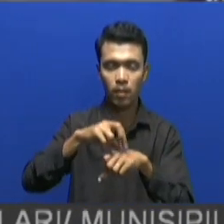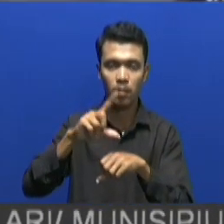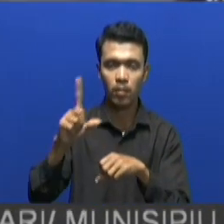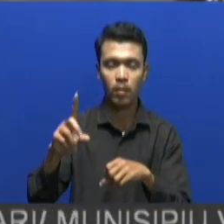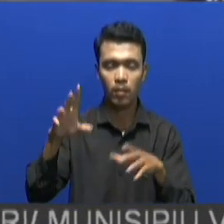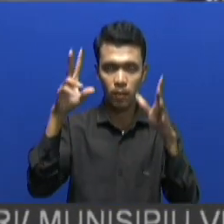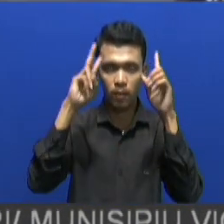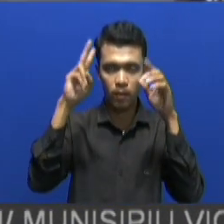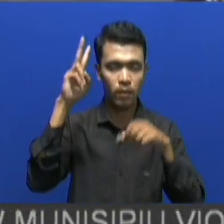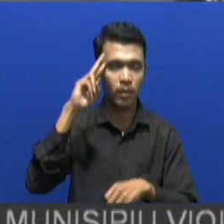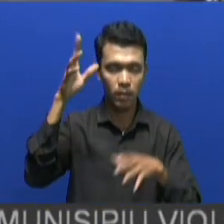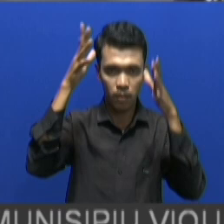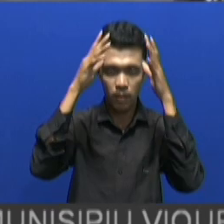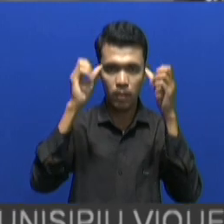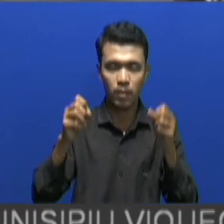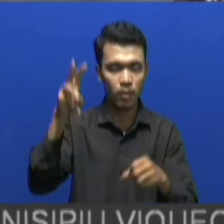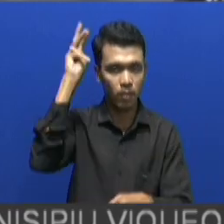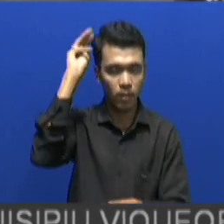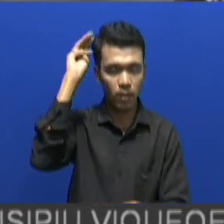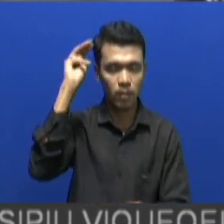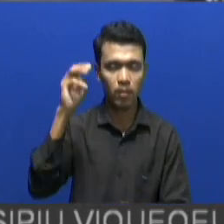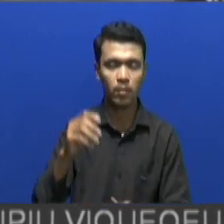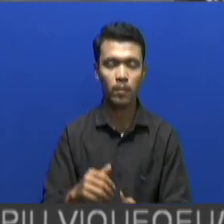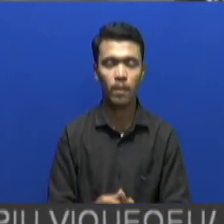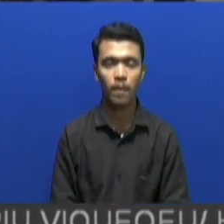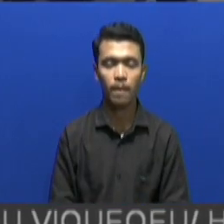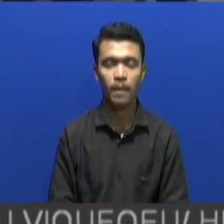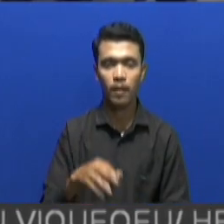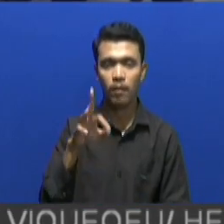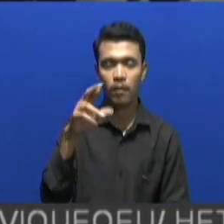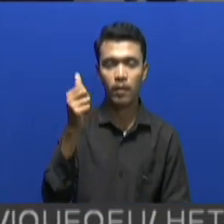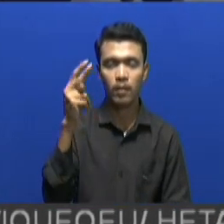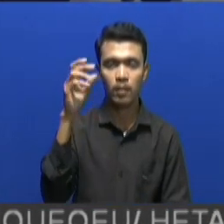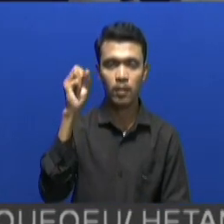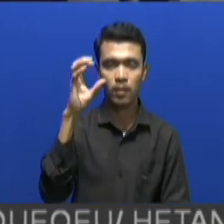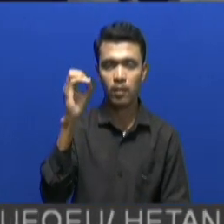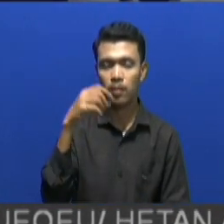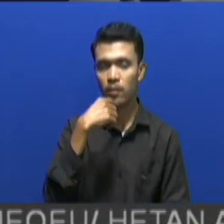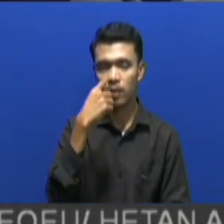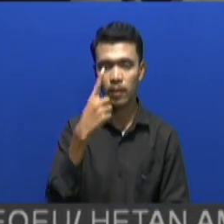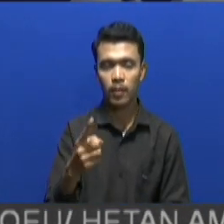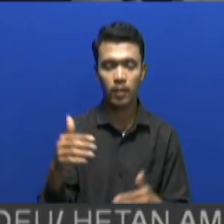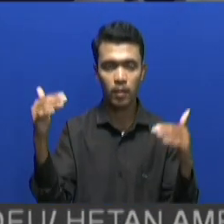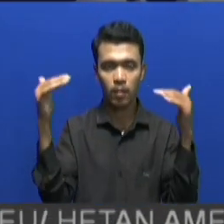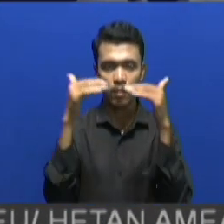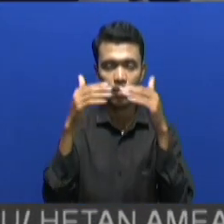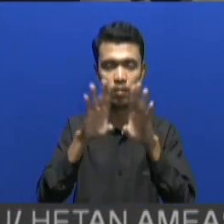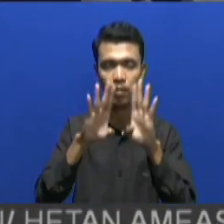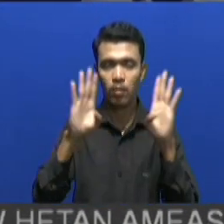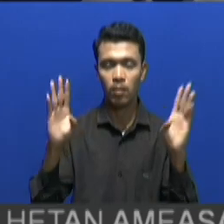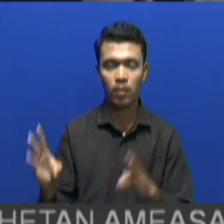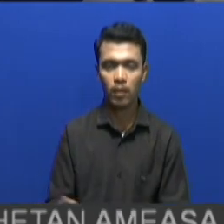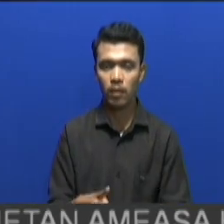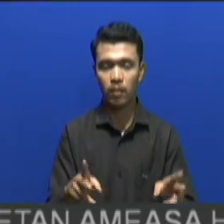Vice-Primeiro-Ministro, Coordenador Assuntos Econômicos no Ministro Turismo no Ambiente, Francisco Calboa de Lai Hateten, Fórum nesse é loca dalam